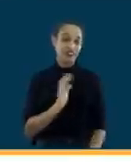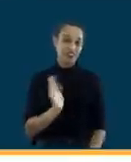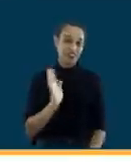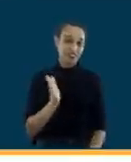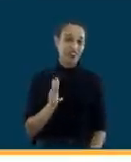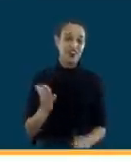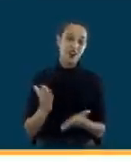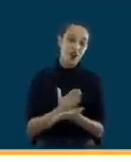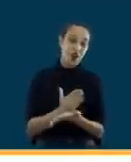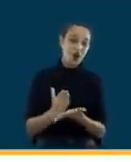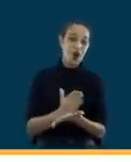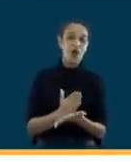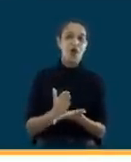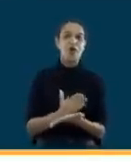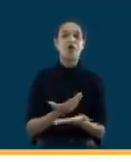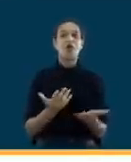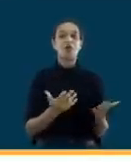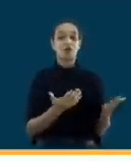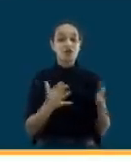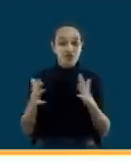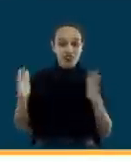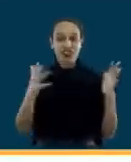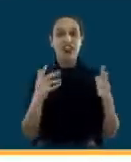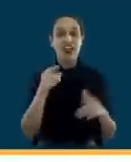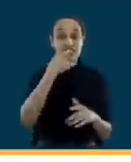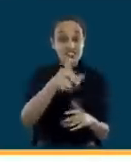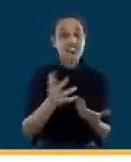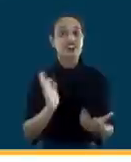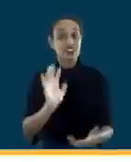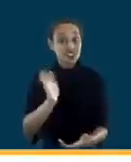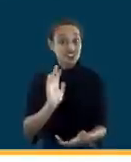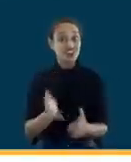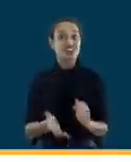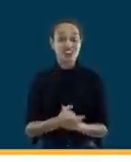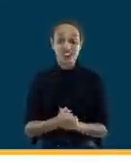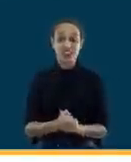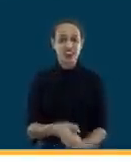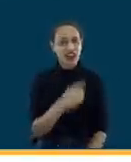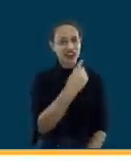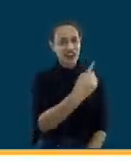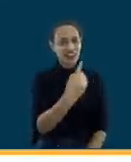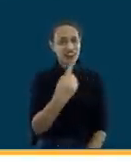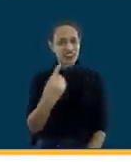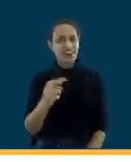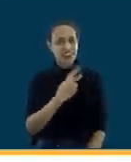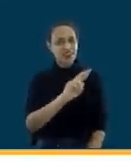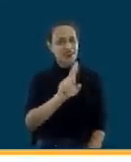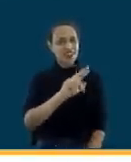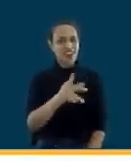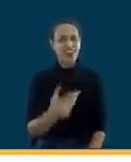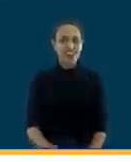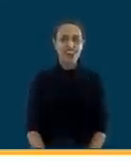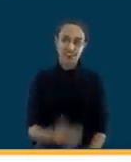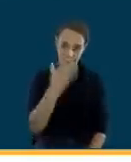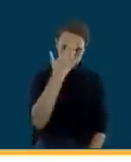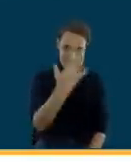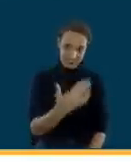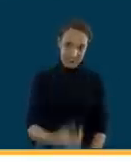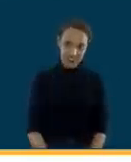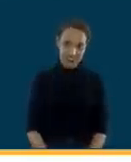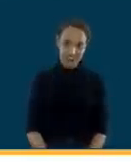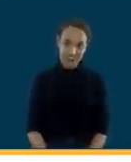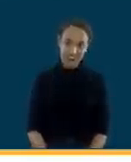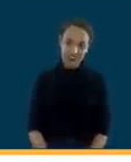já tive outras louvações e cada uma é diferente da outra. Obrigado.